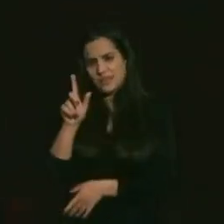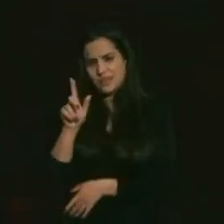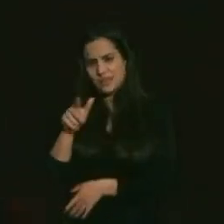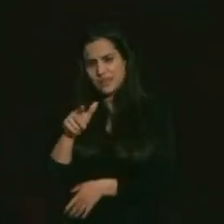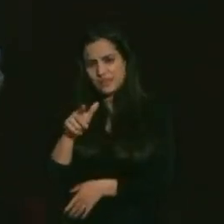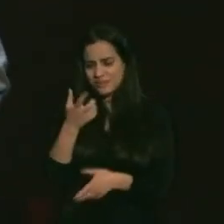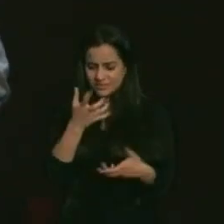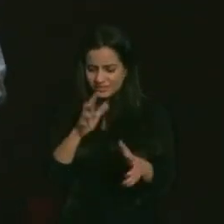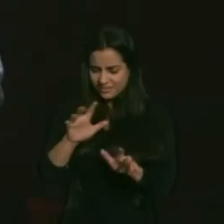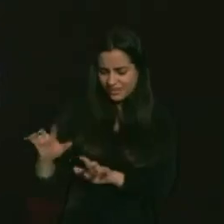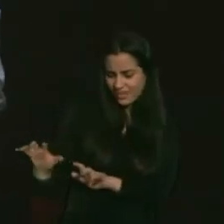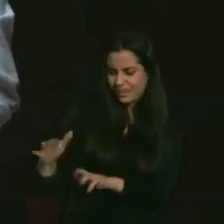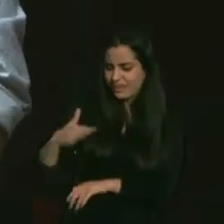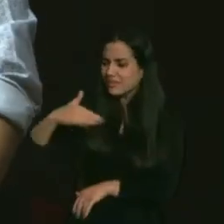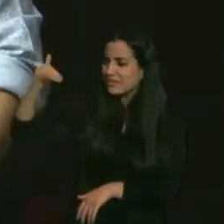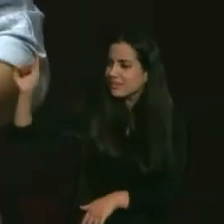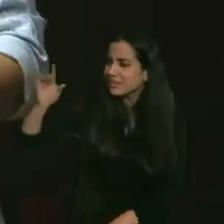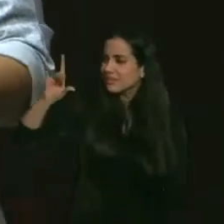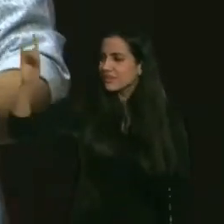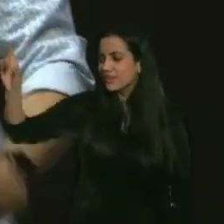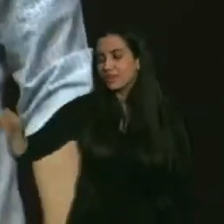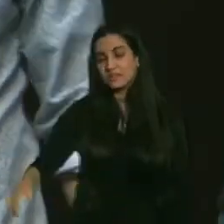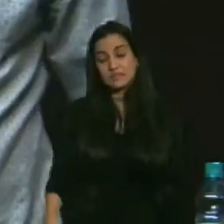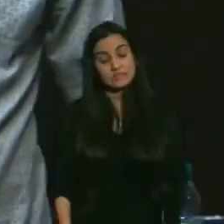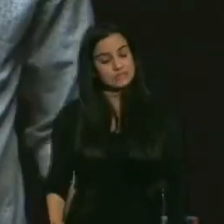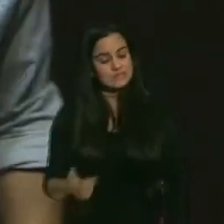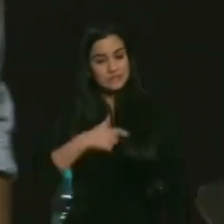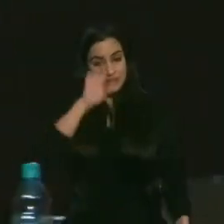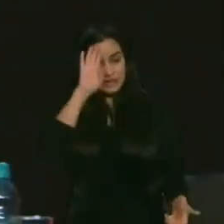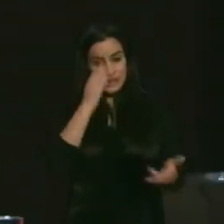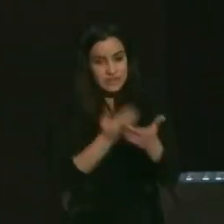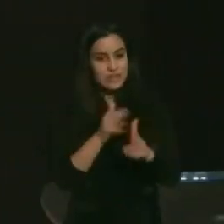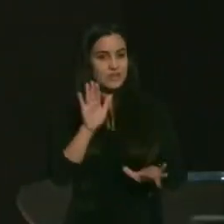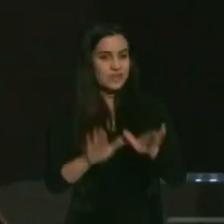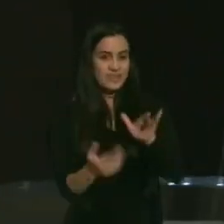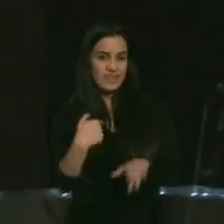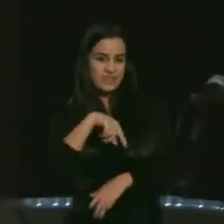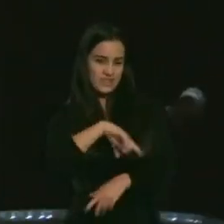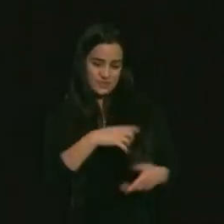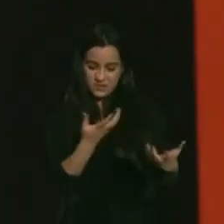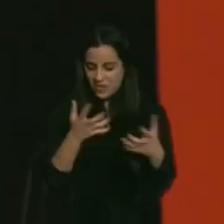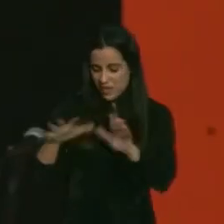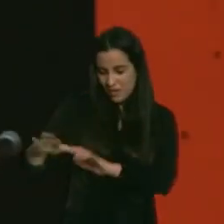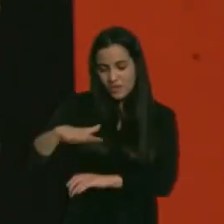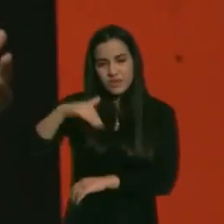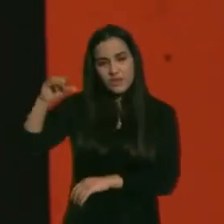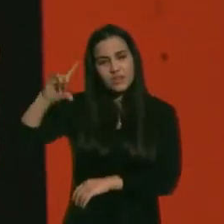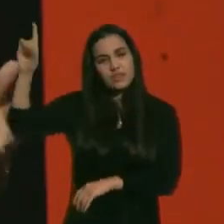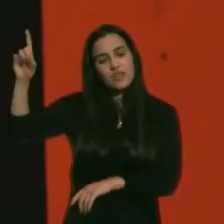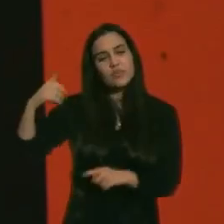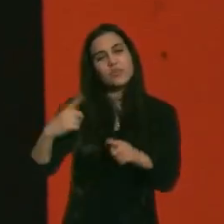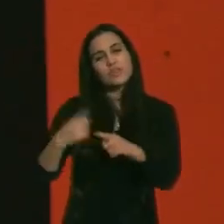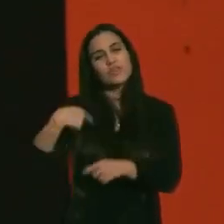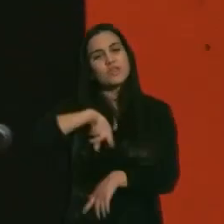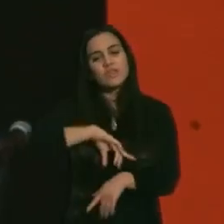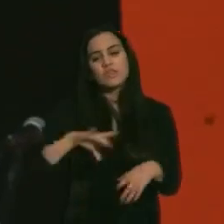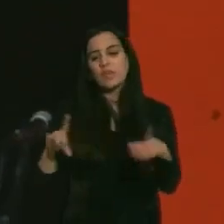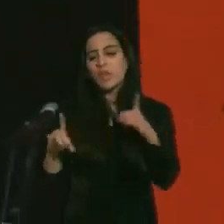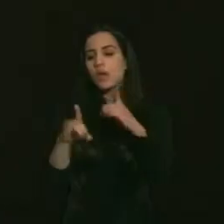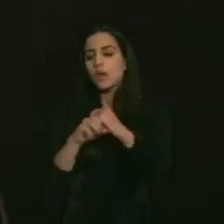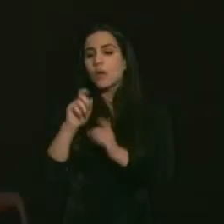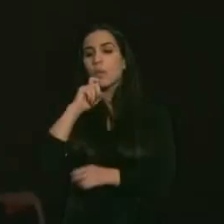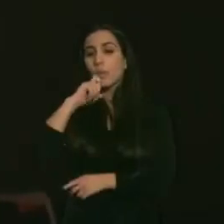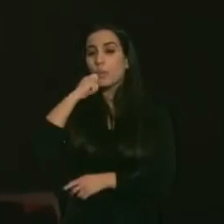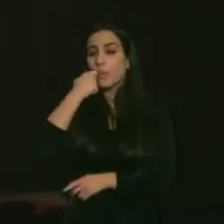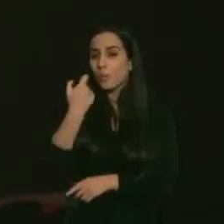convite de Deus. Eu creio que muitas vezes não fazemos isso porque não encontramos pão na